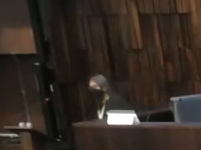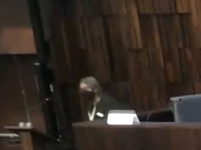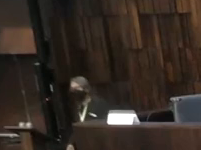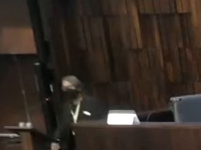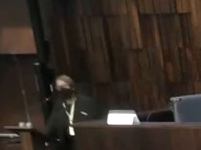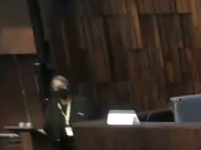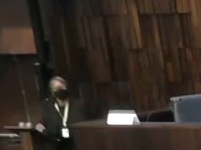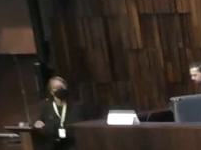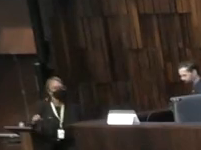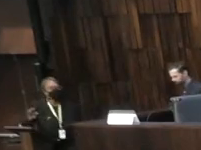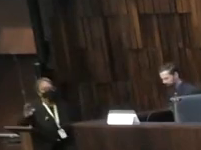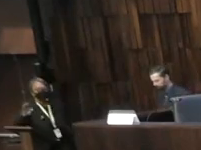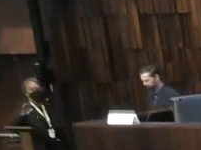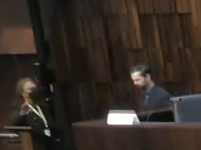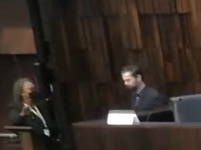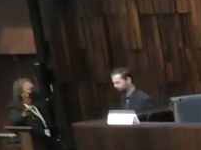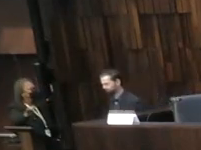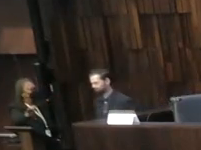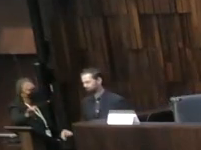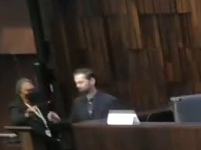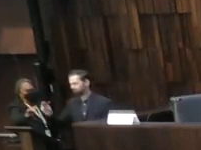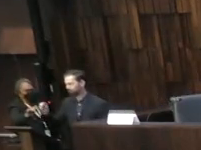médico e empresário.